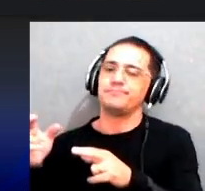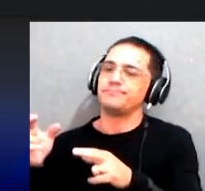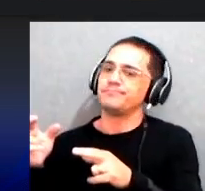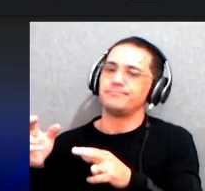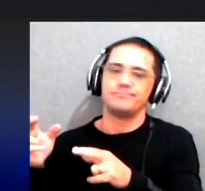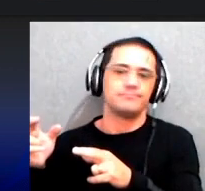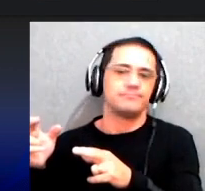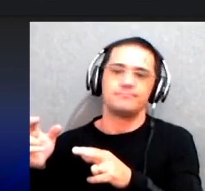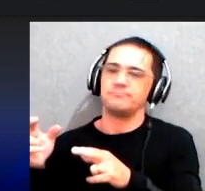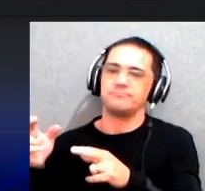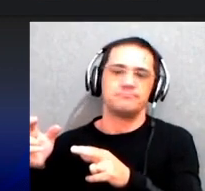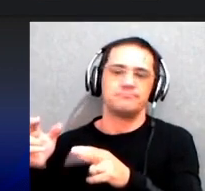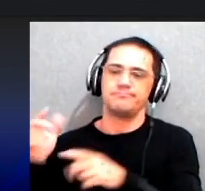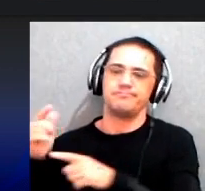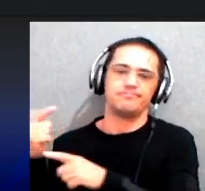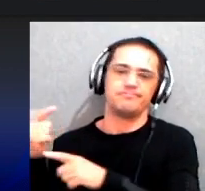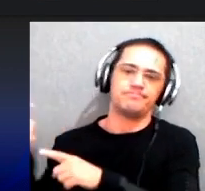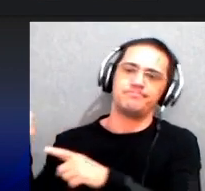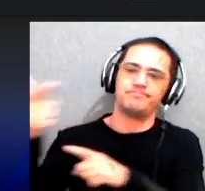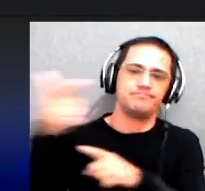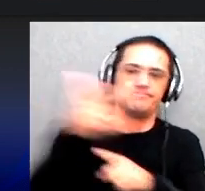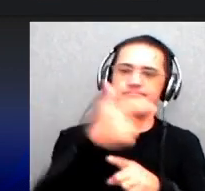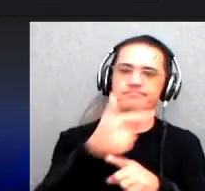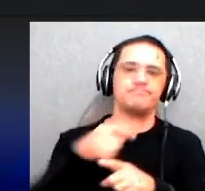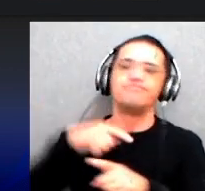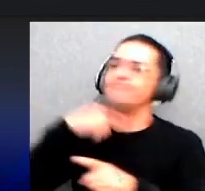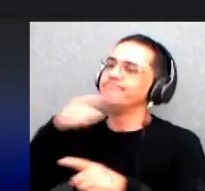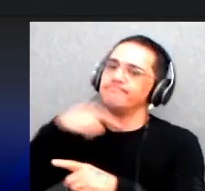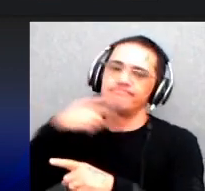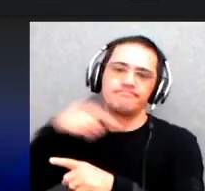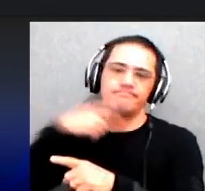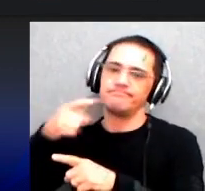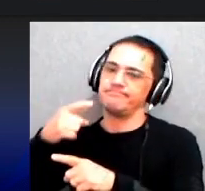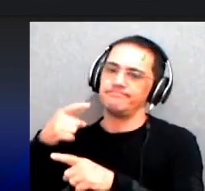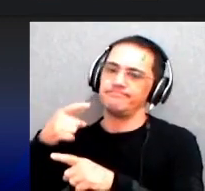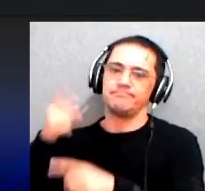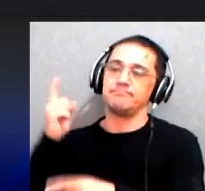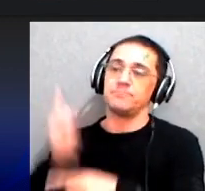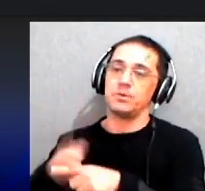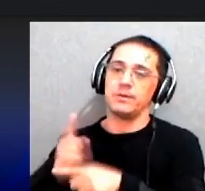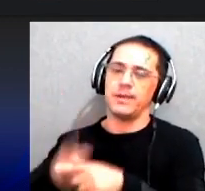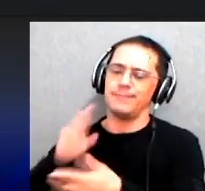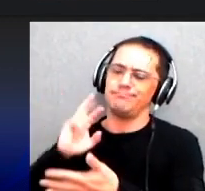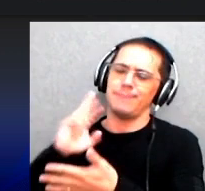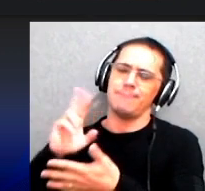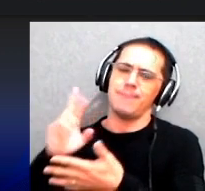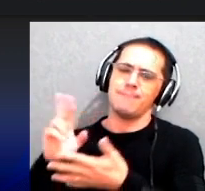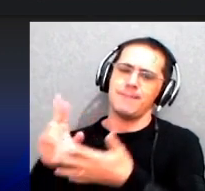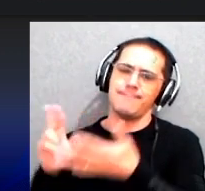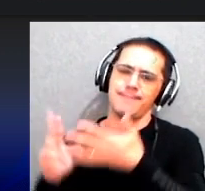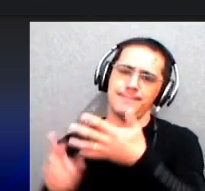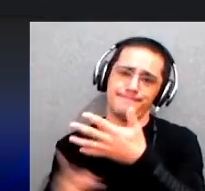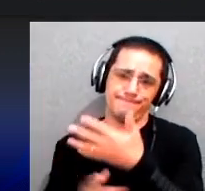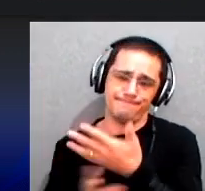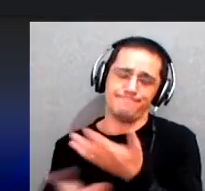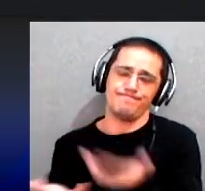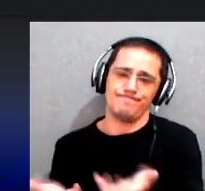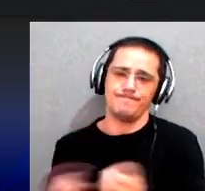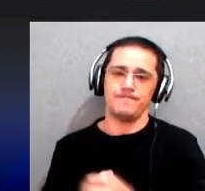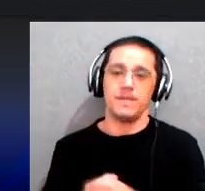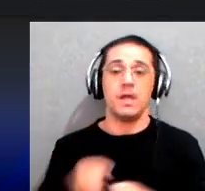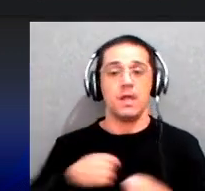absoluta por diversos fatores. E, portanto, eu quero lhes dizer que, como advogado e como cidadão,